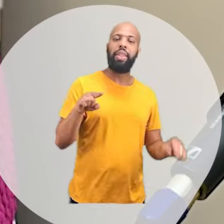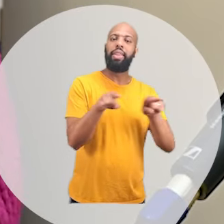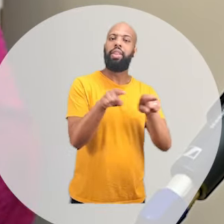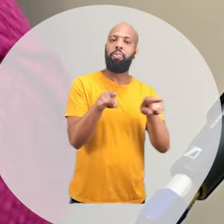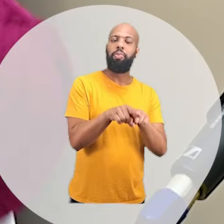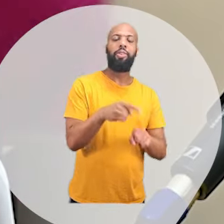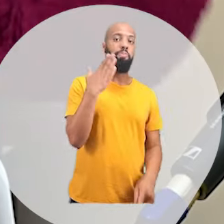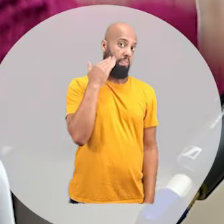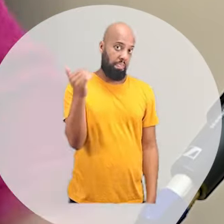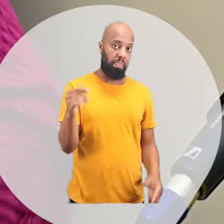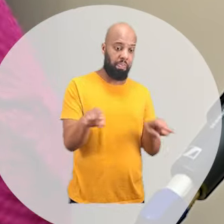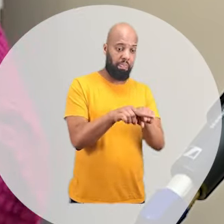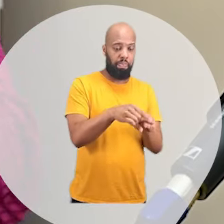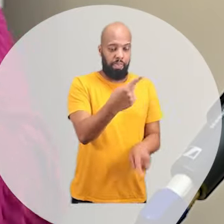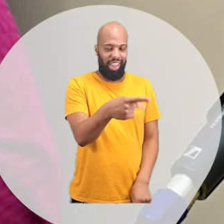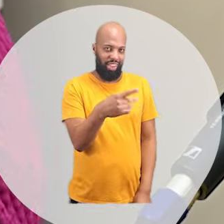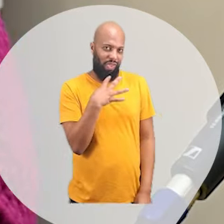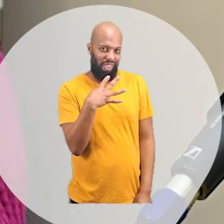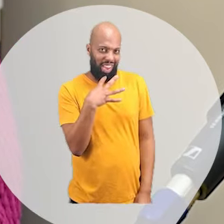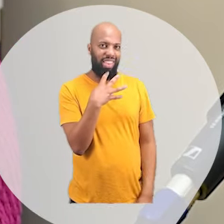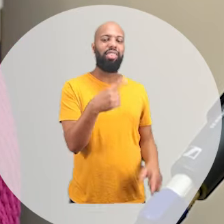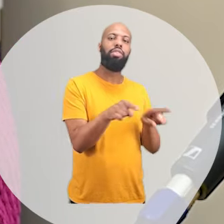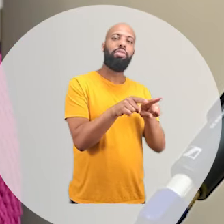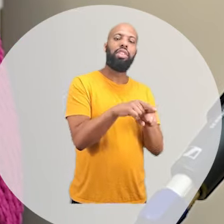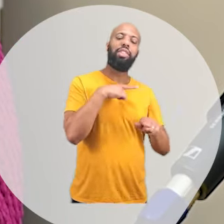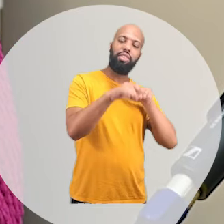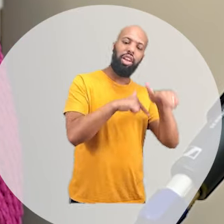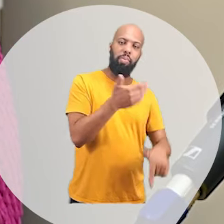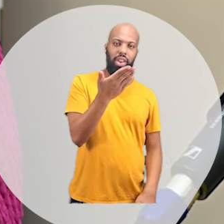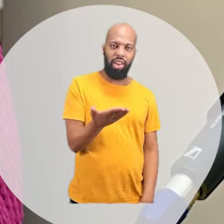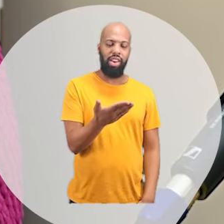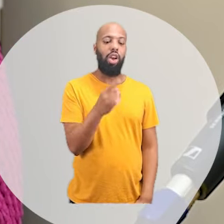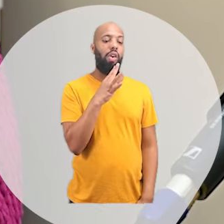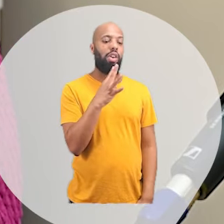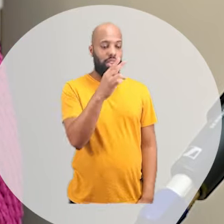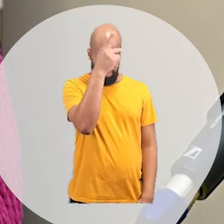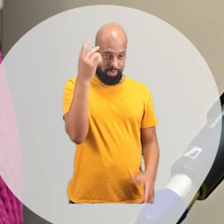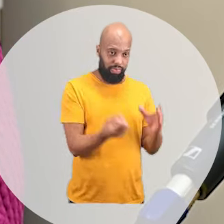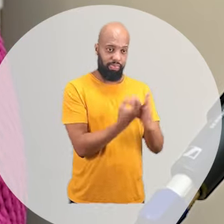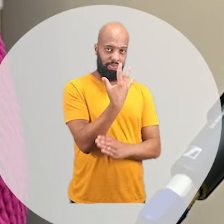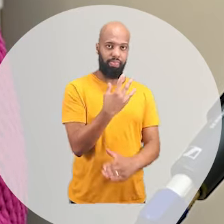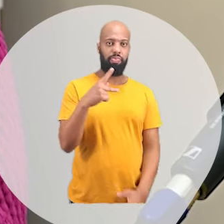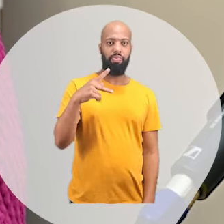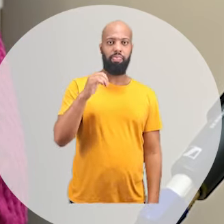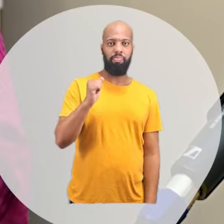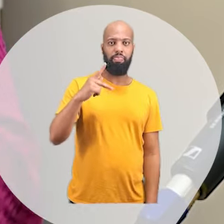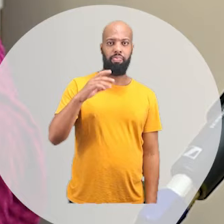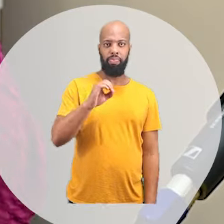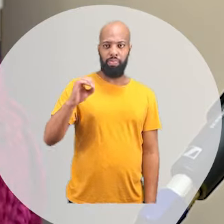é conhecida que da nossa equipe a gente tem um trabalho ali na Vila e conhece os fundadores então também fica aí